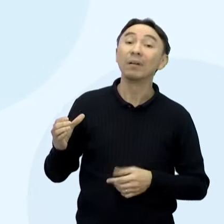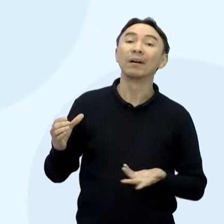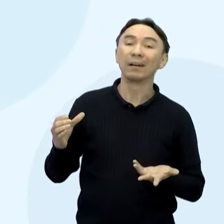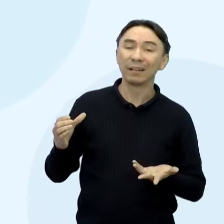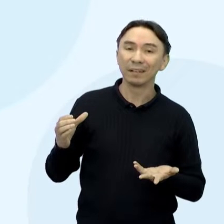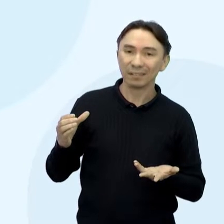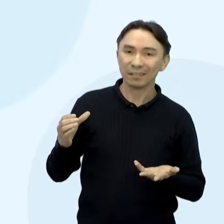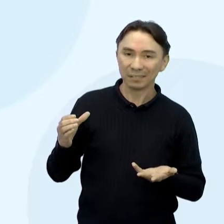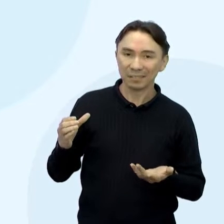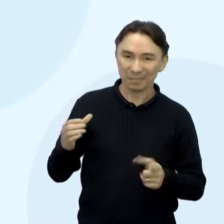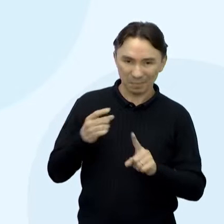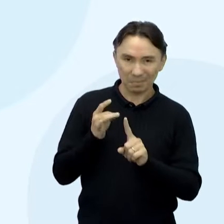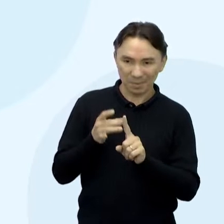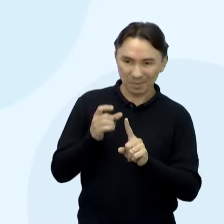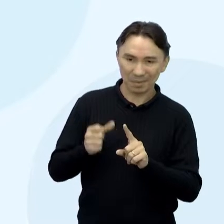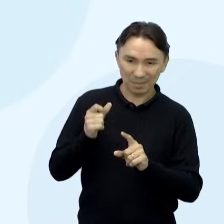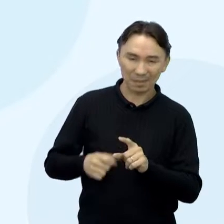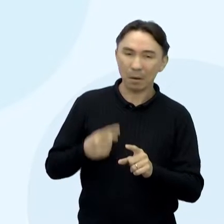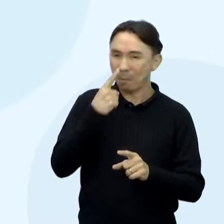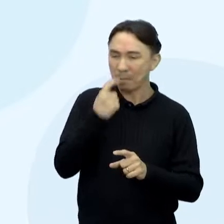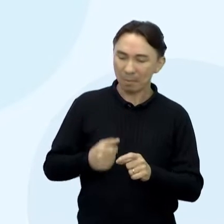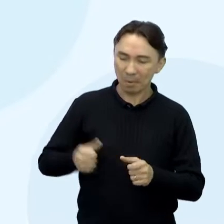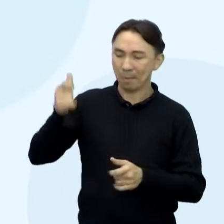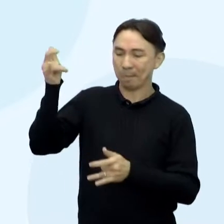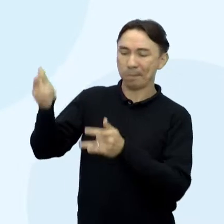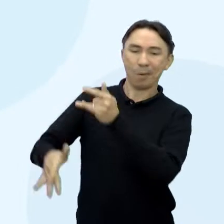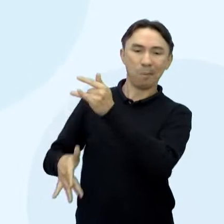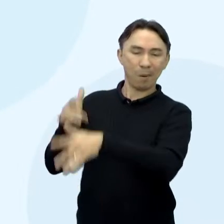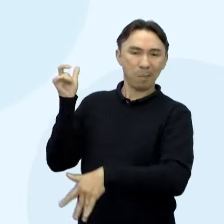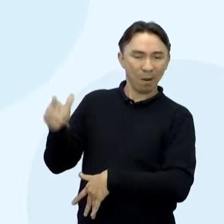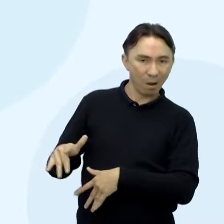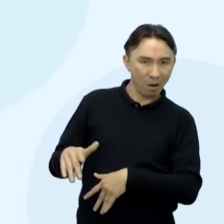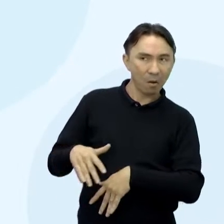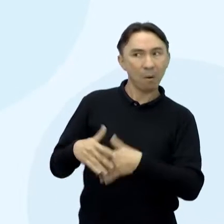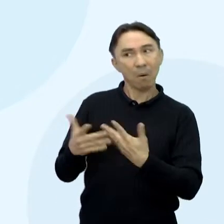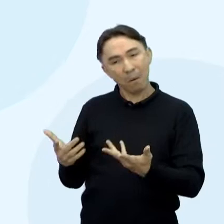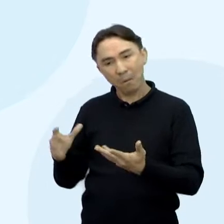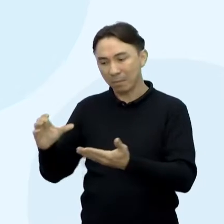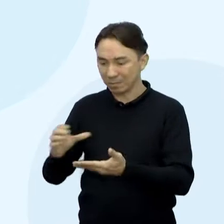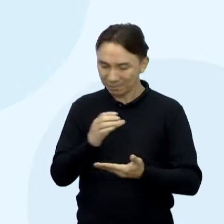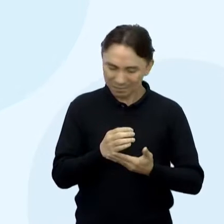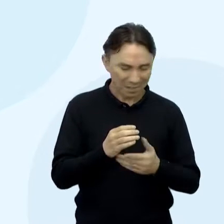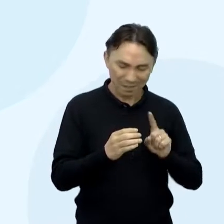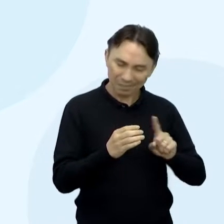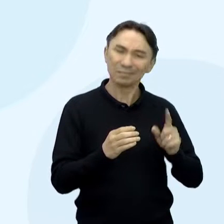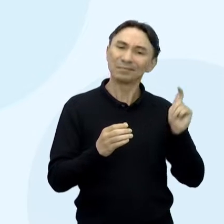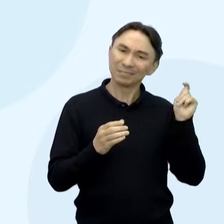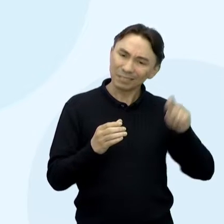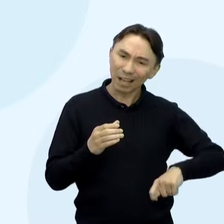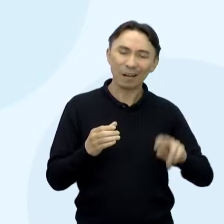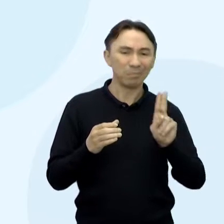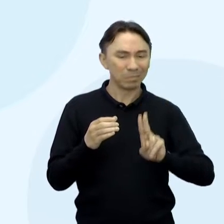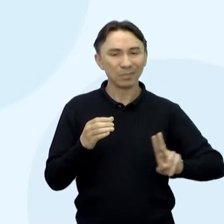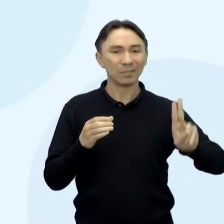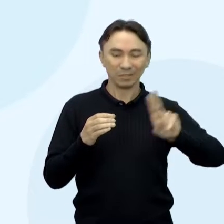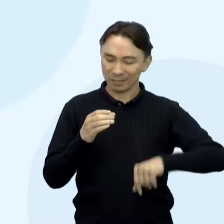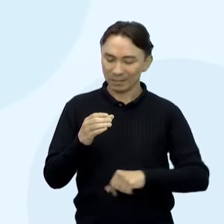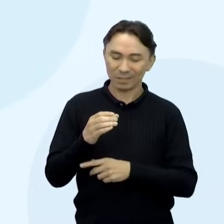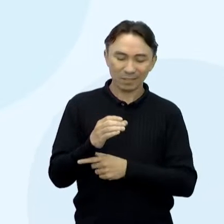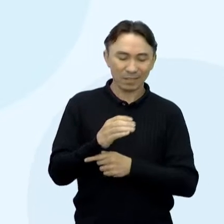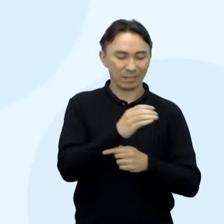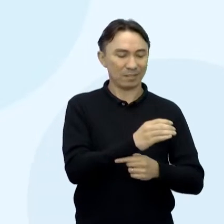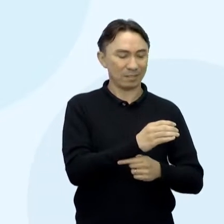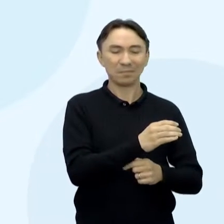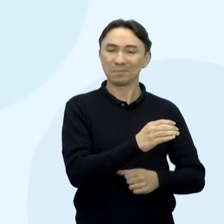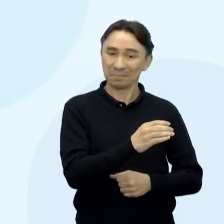fora, né? Ou você pode reutilizar de alguma outra forma, né? Tem gente que faz luminárias com o pote de vidro,